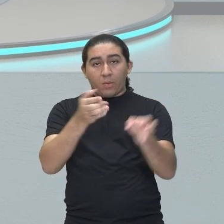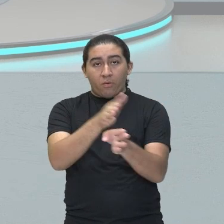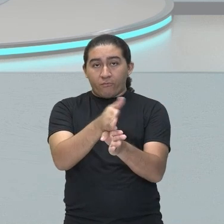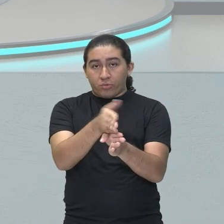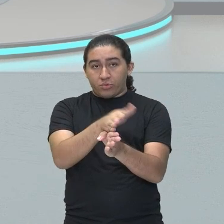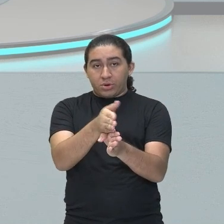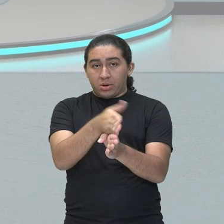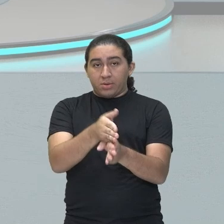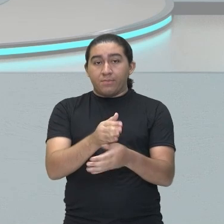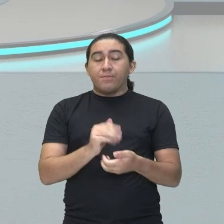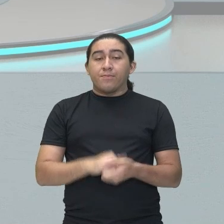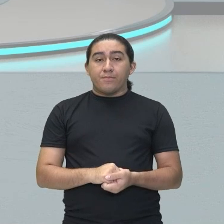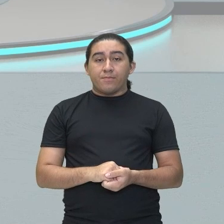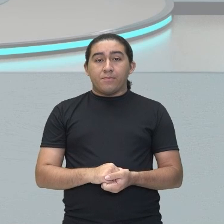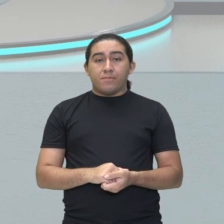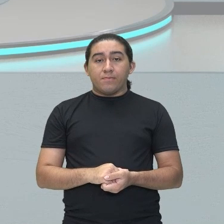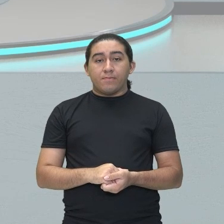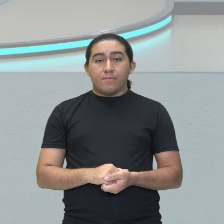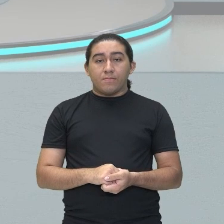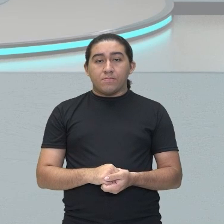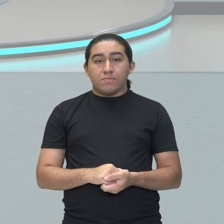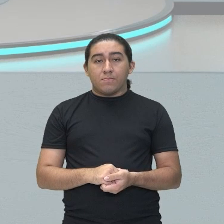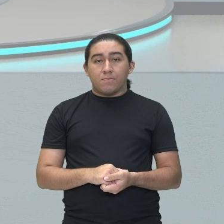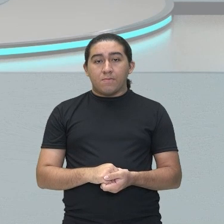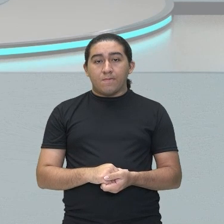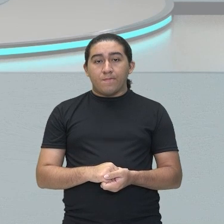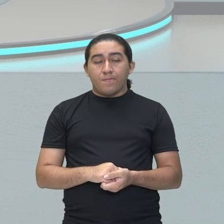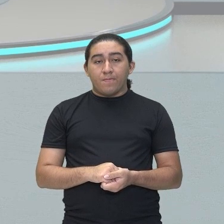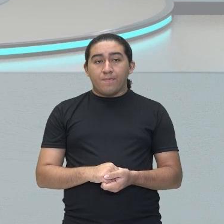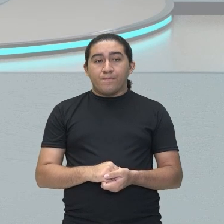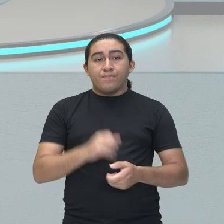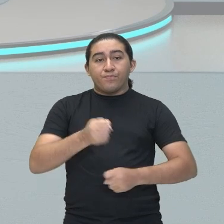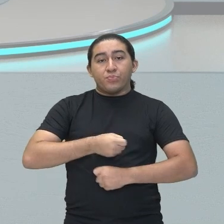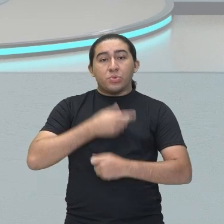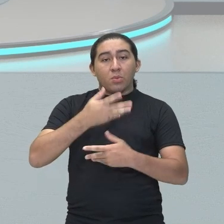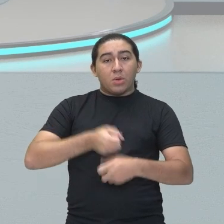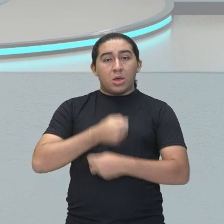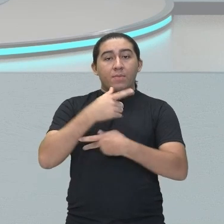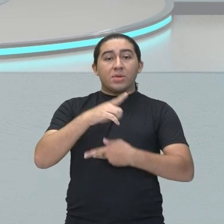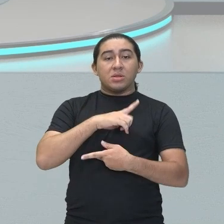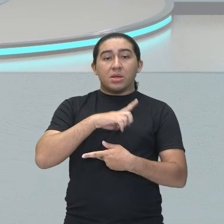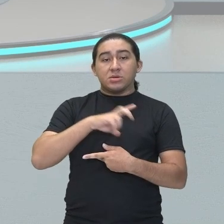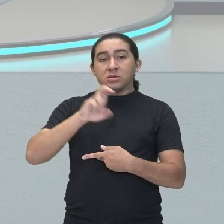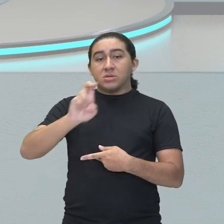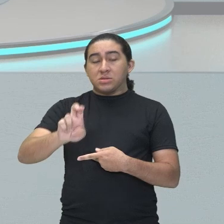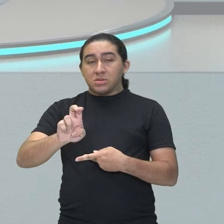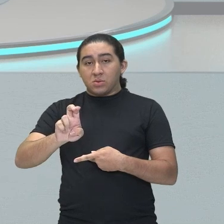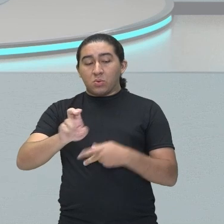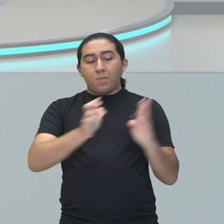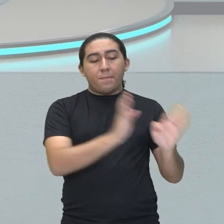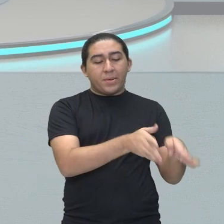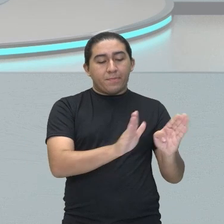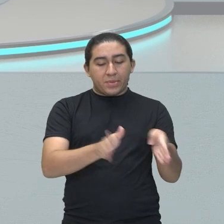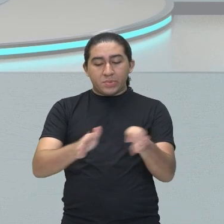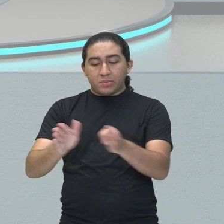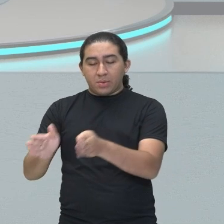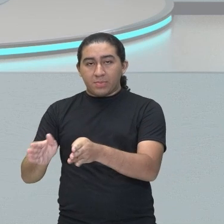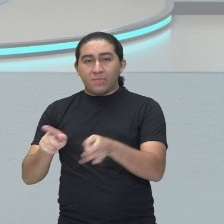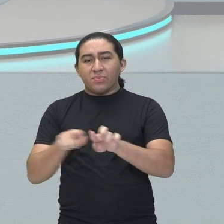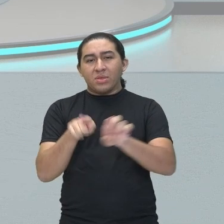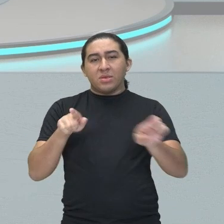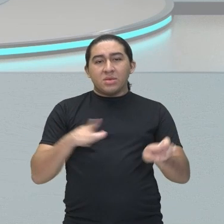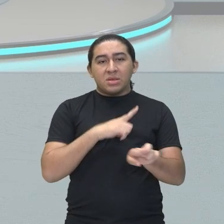longo do poema, O Uruguai é composto de 5 cantos e, embora contenha as